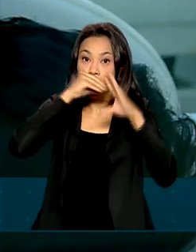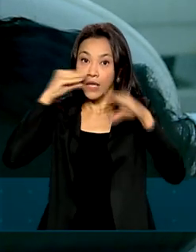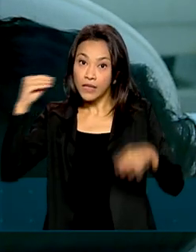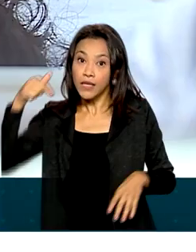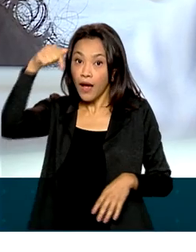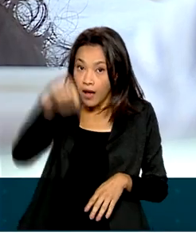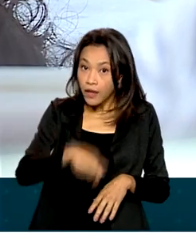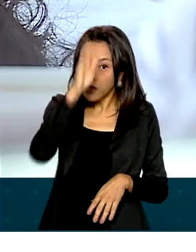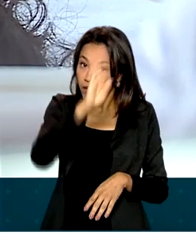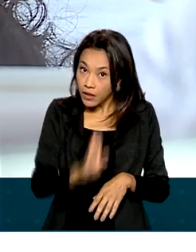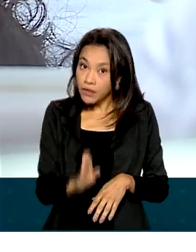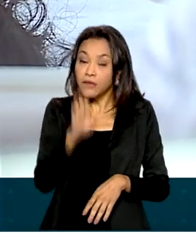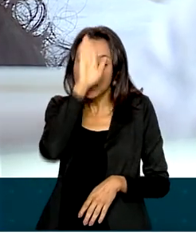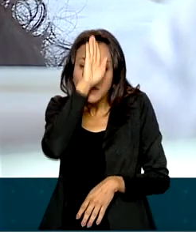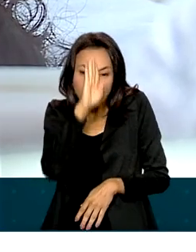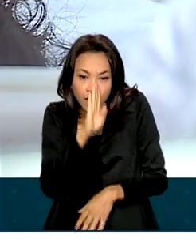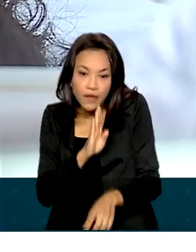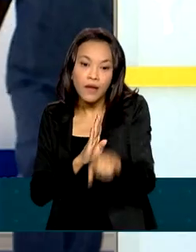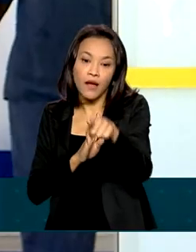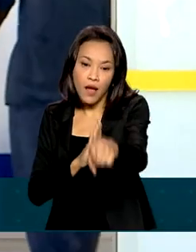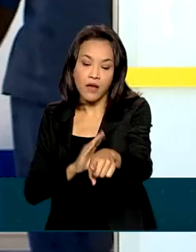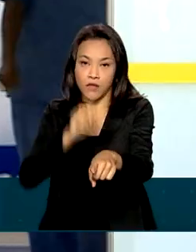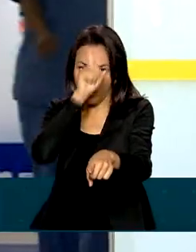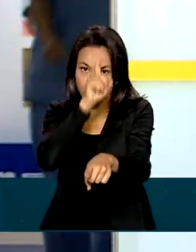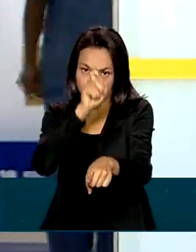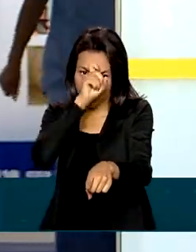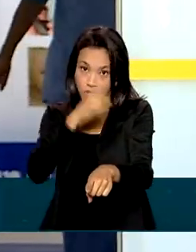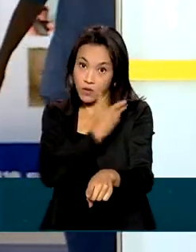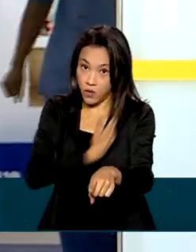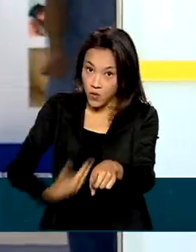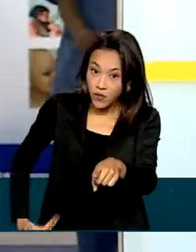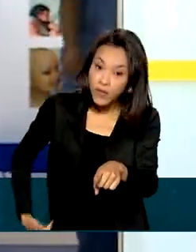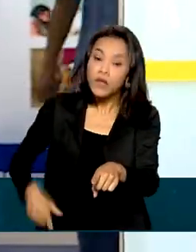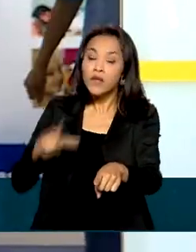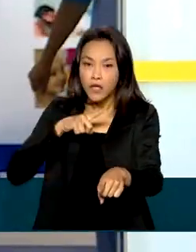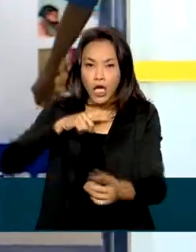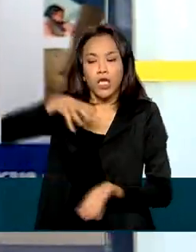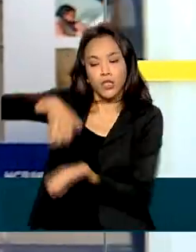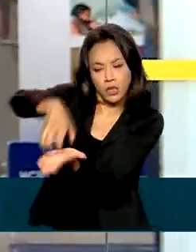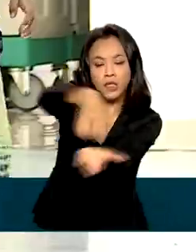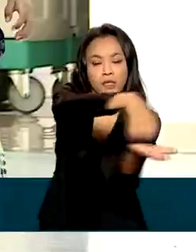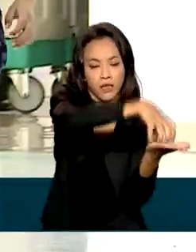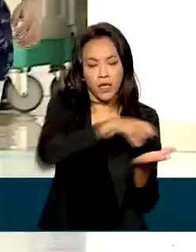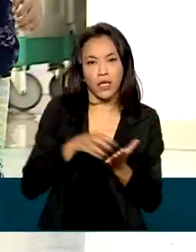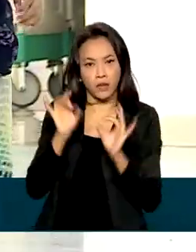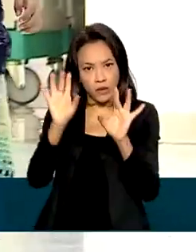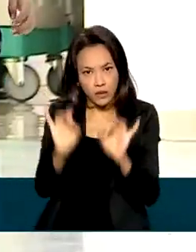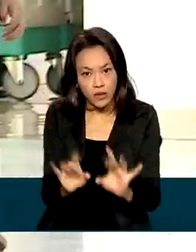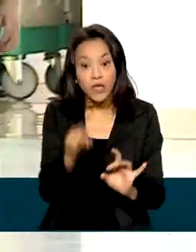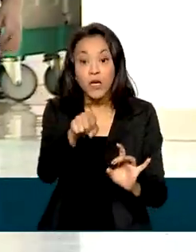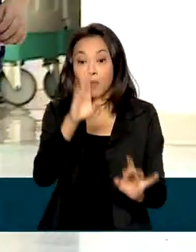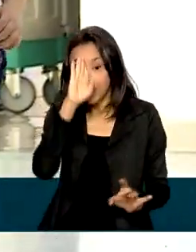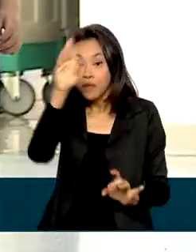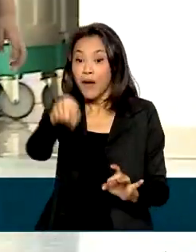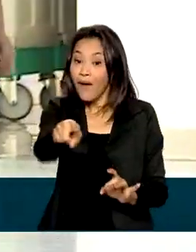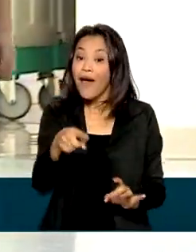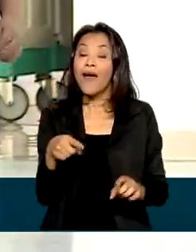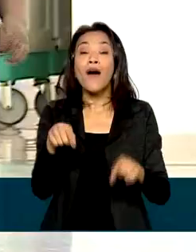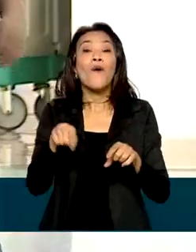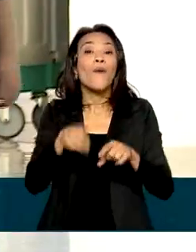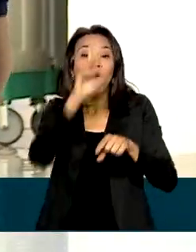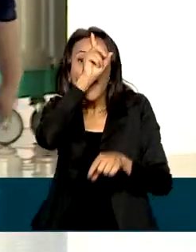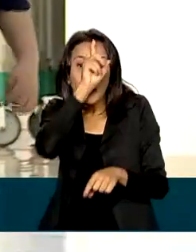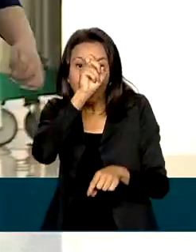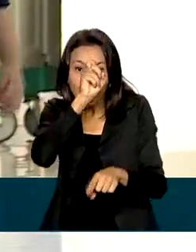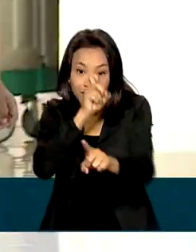de forma integral, gratuita, em centros especializados. Um deles é o Hospital da Criança de Brasília,